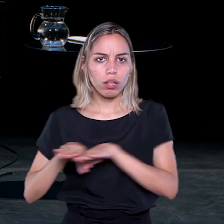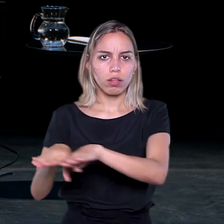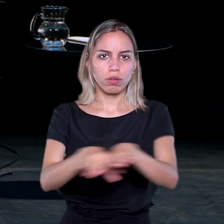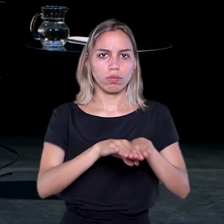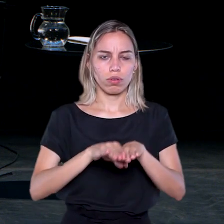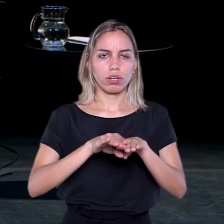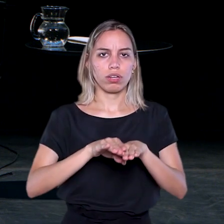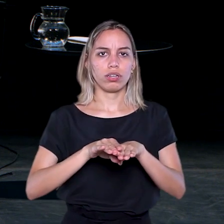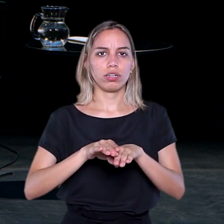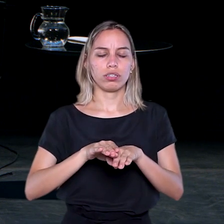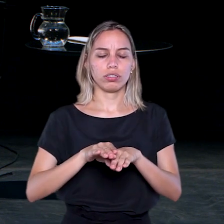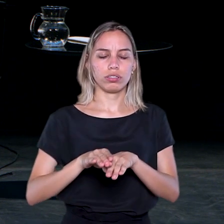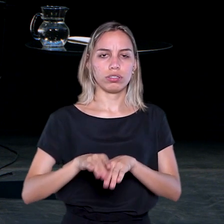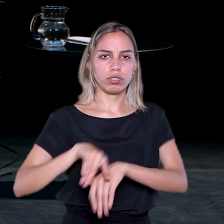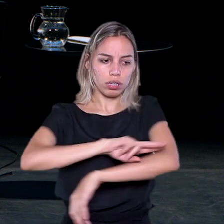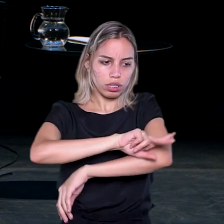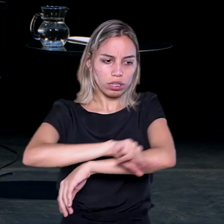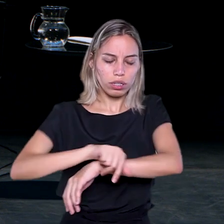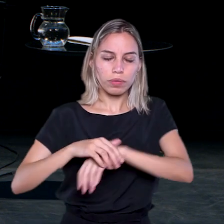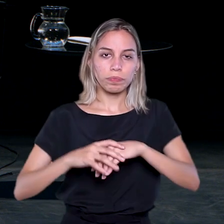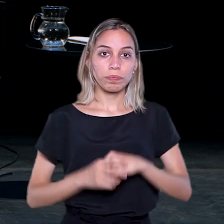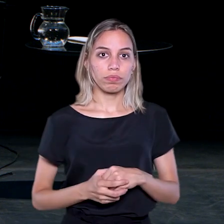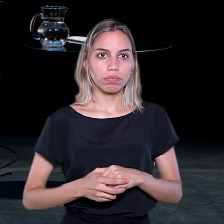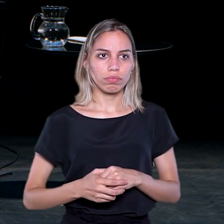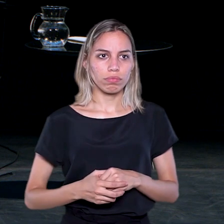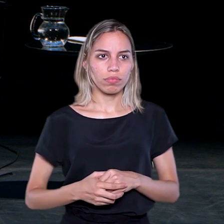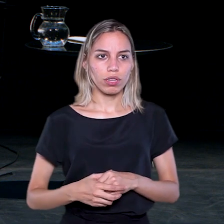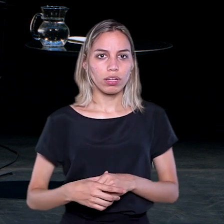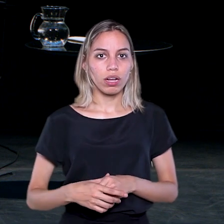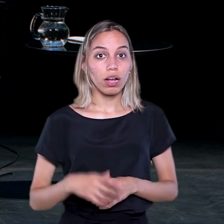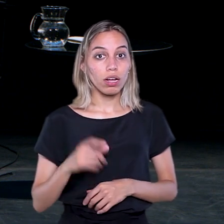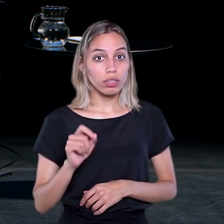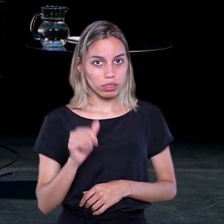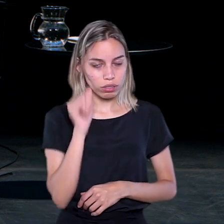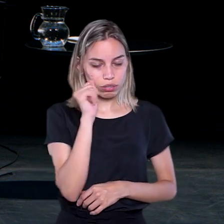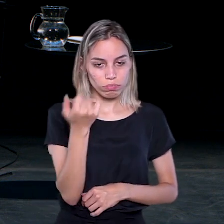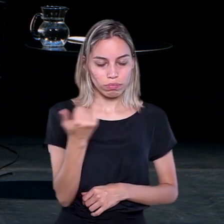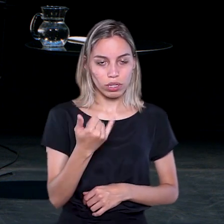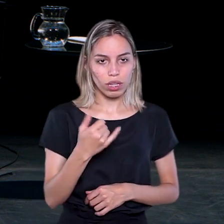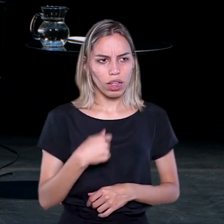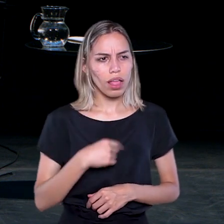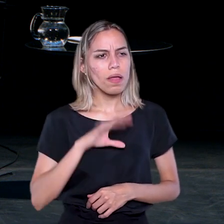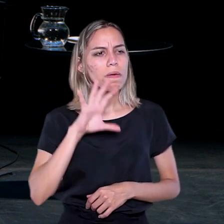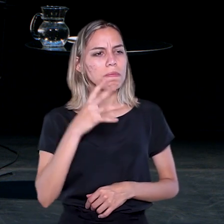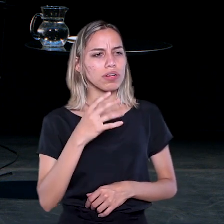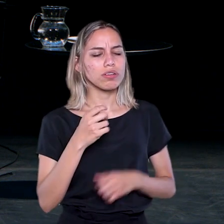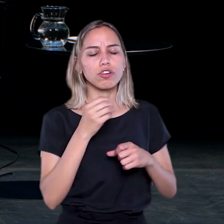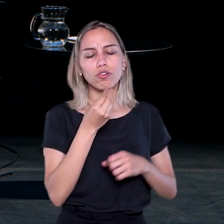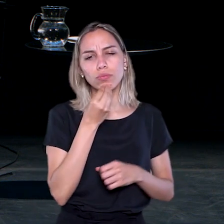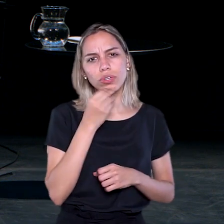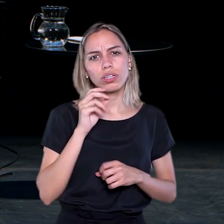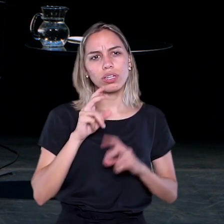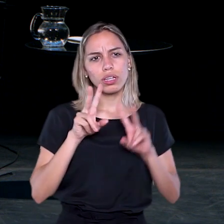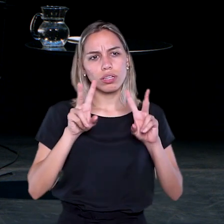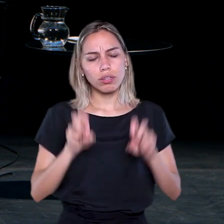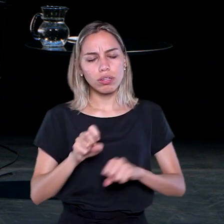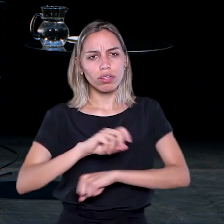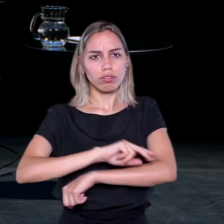racial. E aí o que acontece é que eu disse, não, prefiro que seja pela coleção Feminismos Plurais. Um